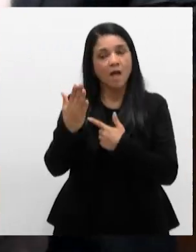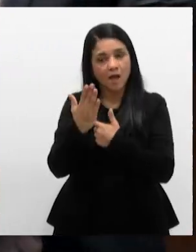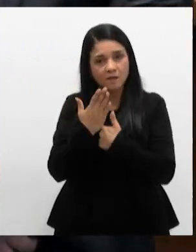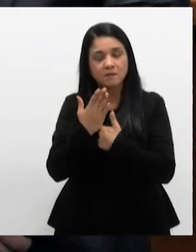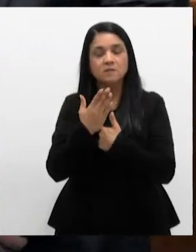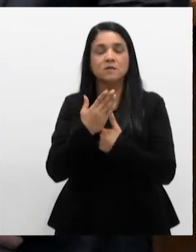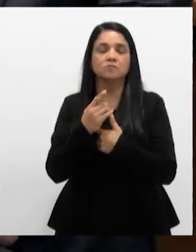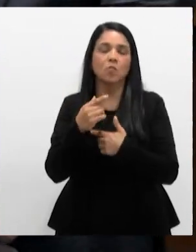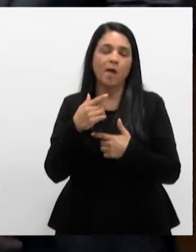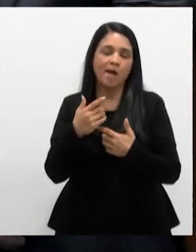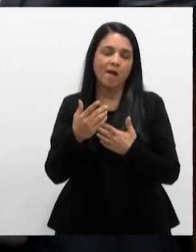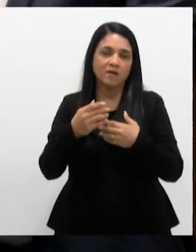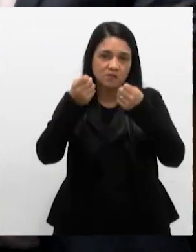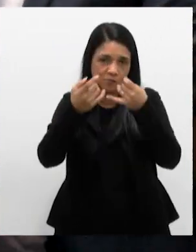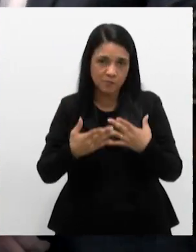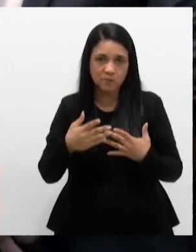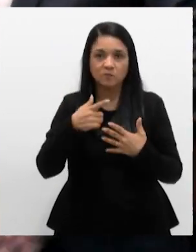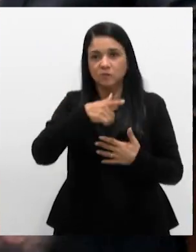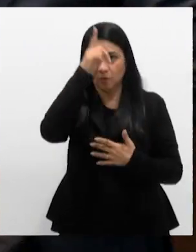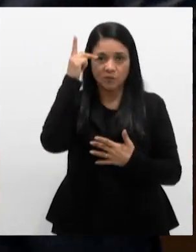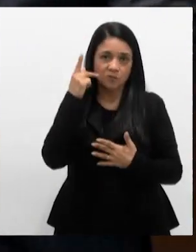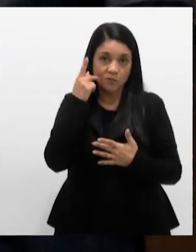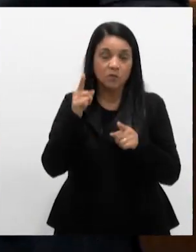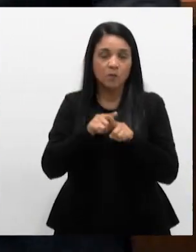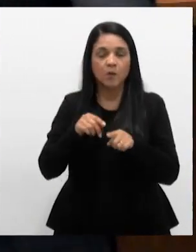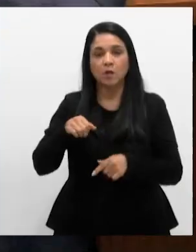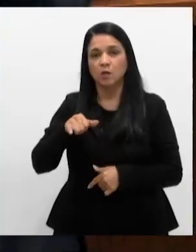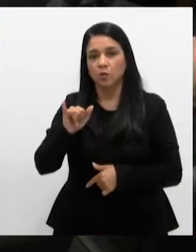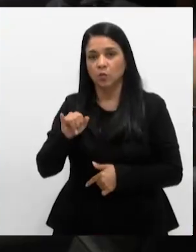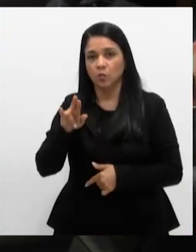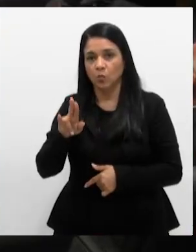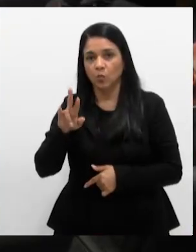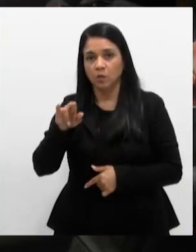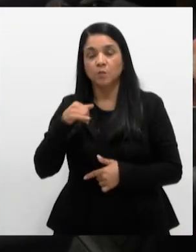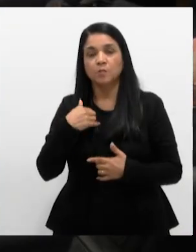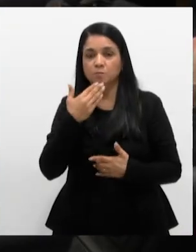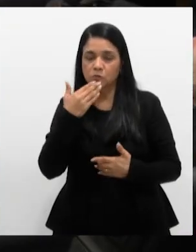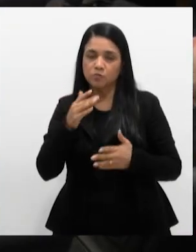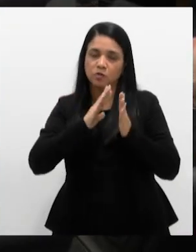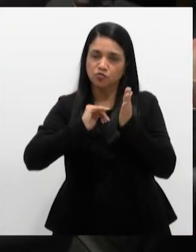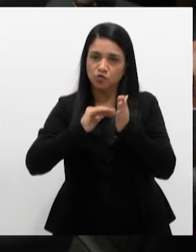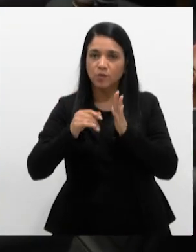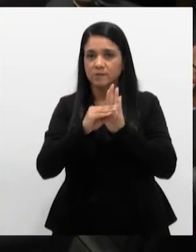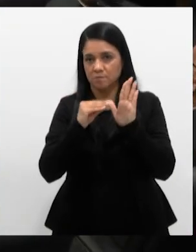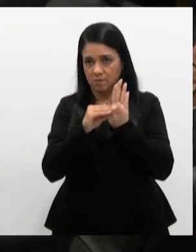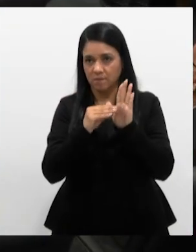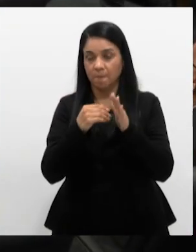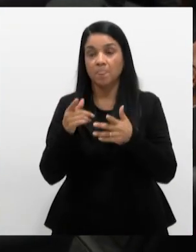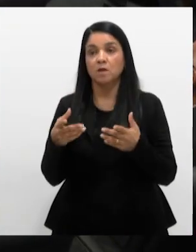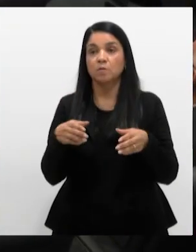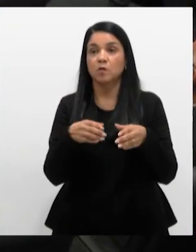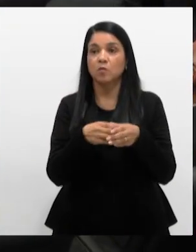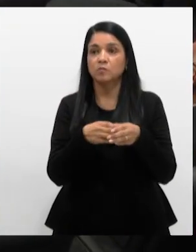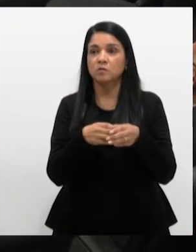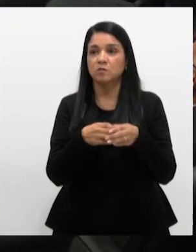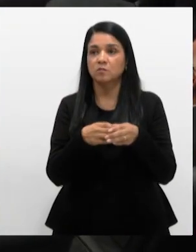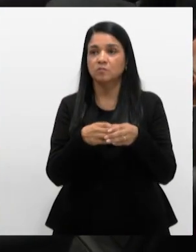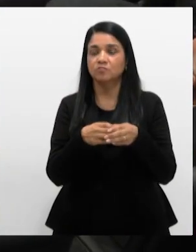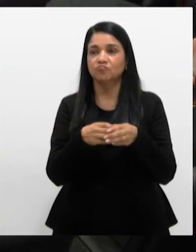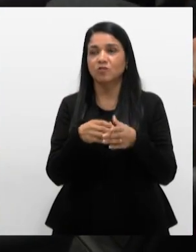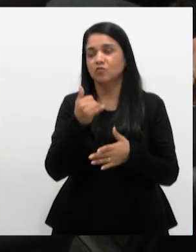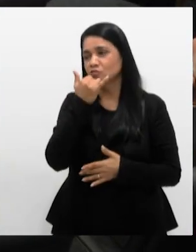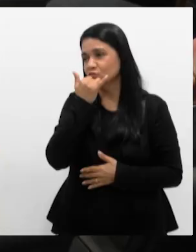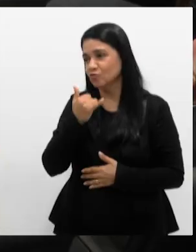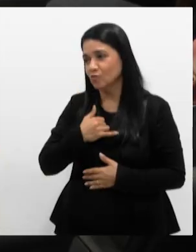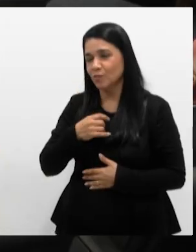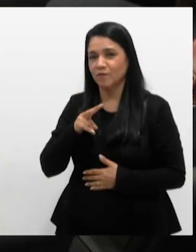deputado Luiz Paulo, do deputado Yuri, e também por ter retirado as emendas. Obrigado. Obrigado, deputado Amorim. Pela Comissão de Segurança... Perdão, Vinícius